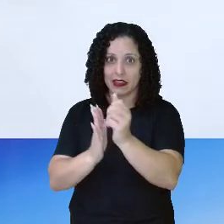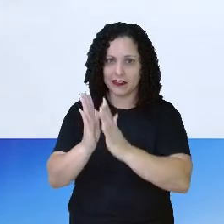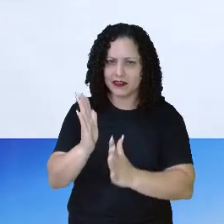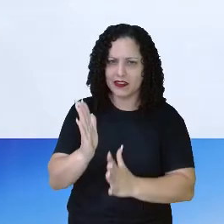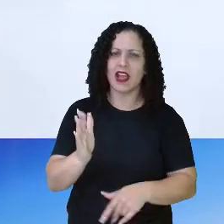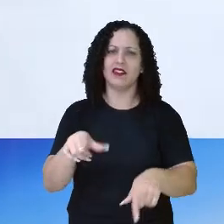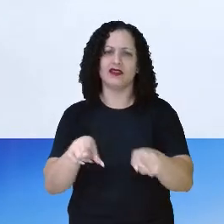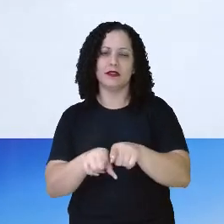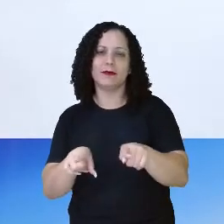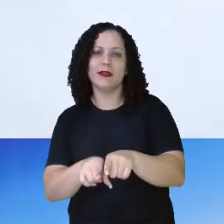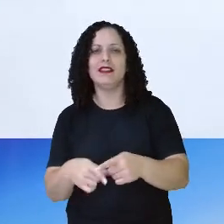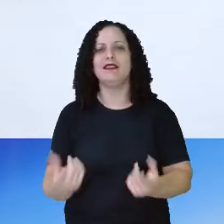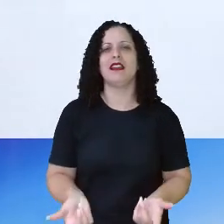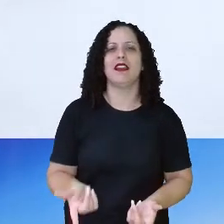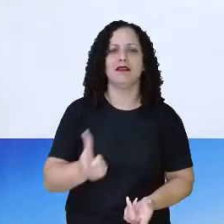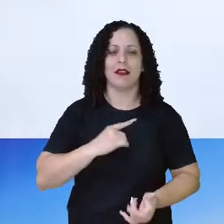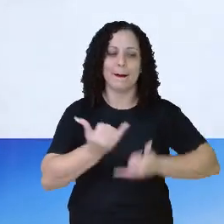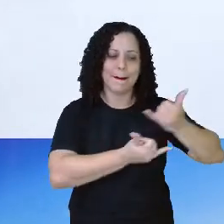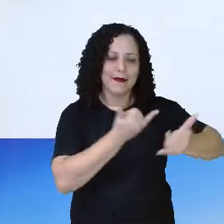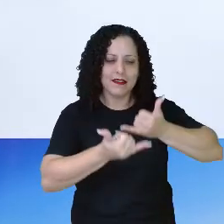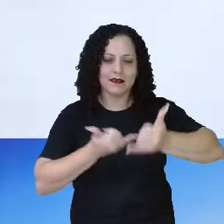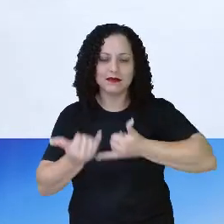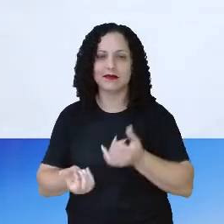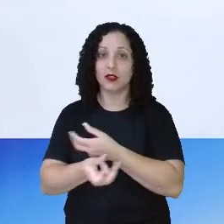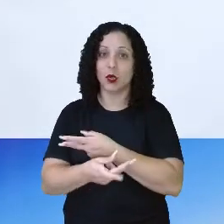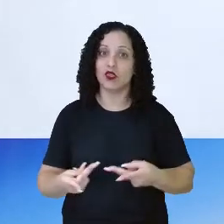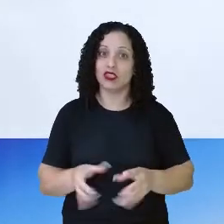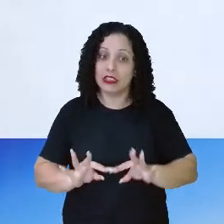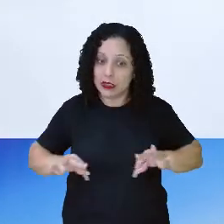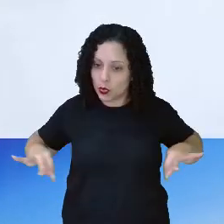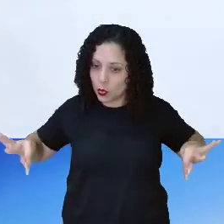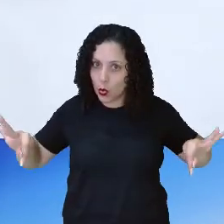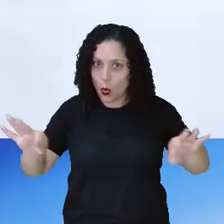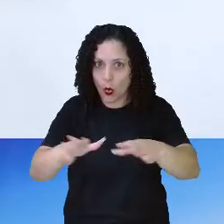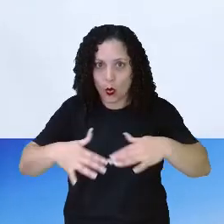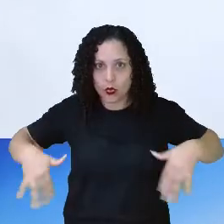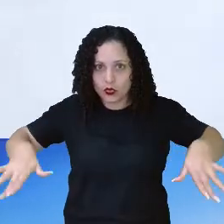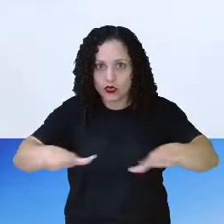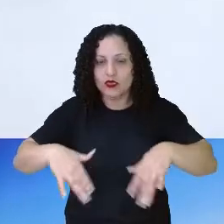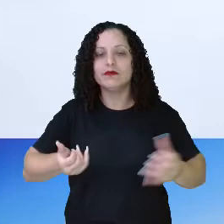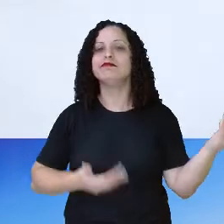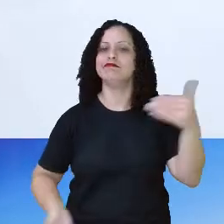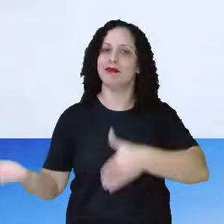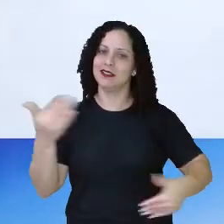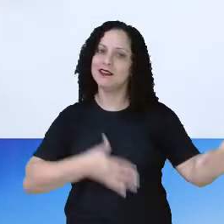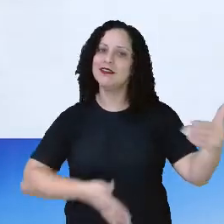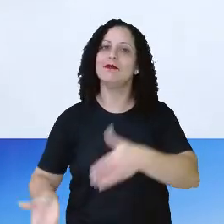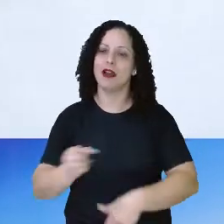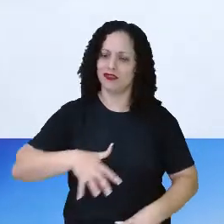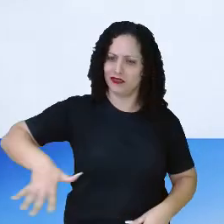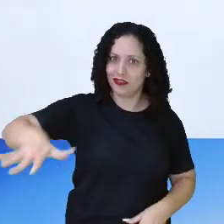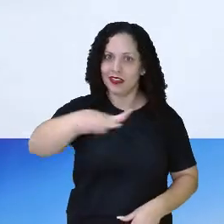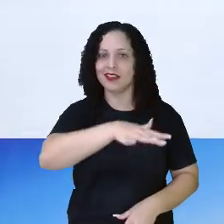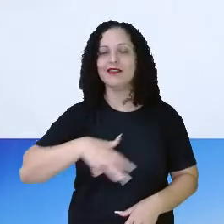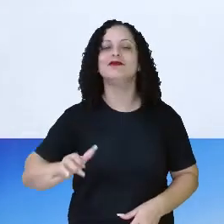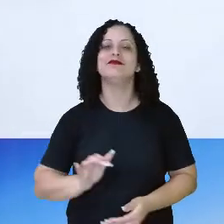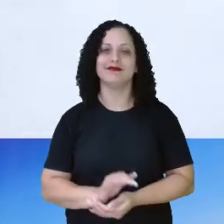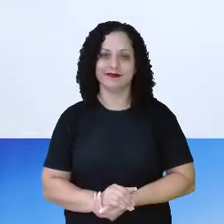todos participem, não é? Que todos saiam dali daquele momento de prazer e também de